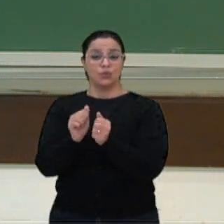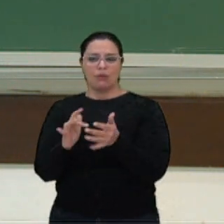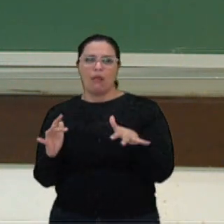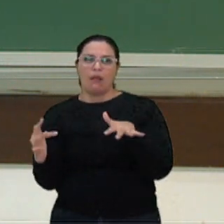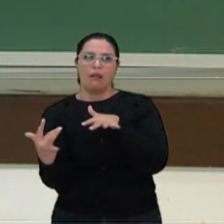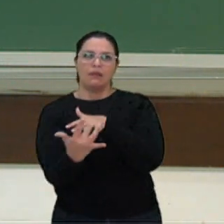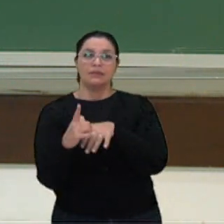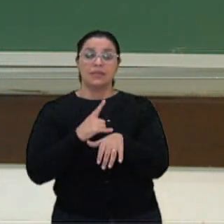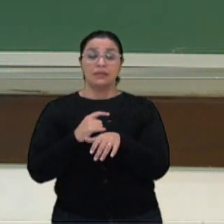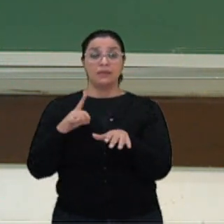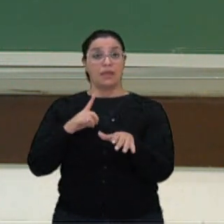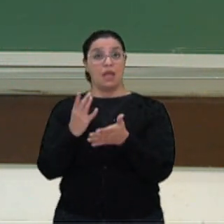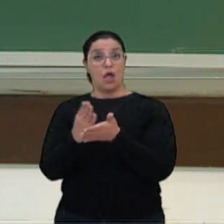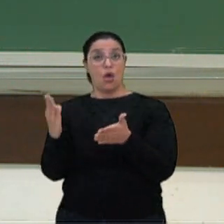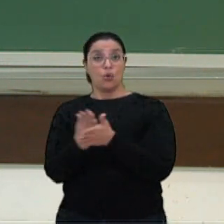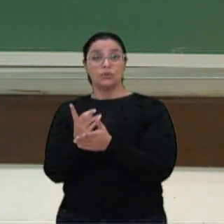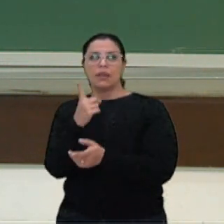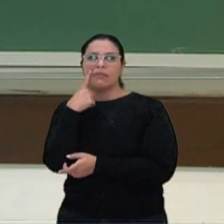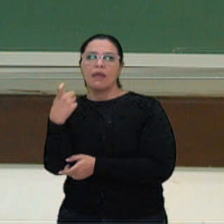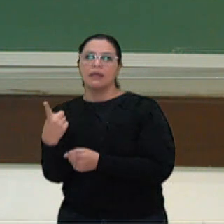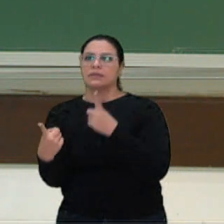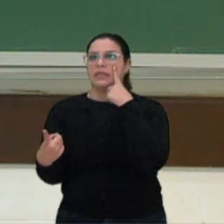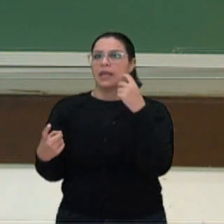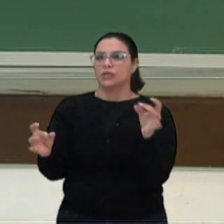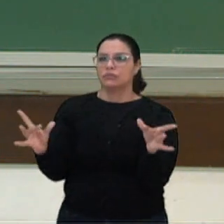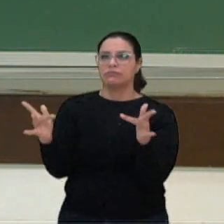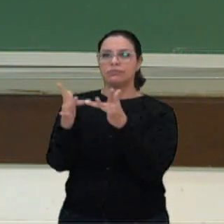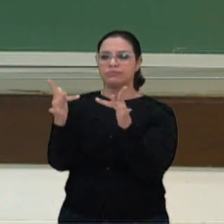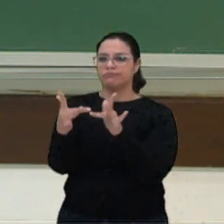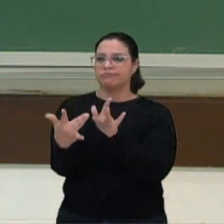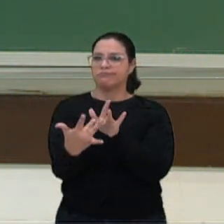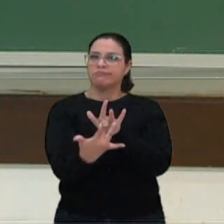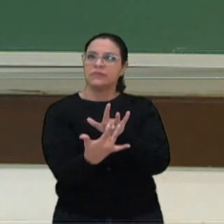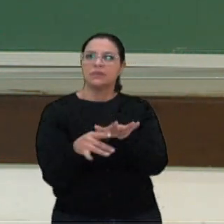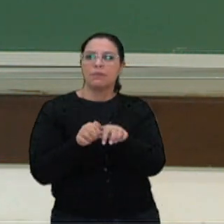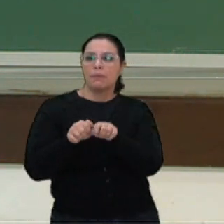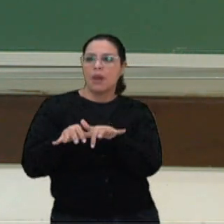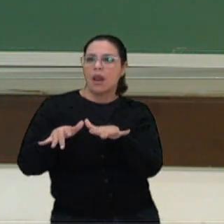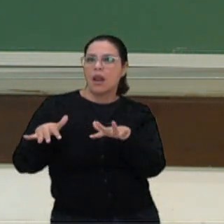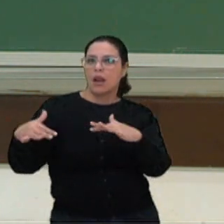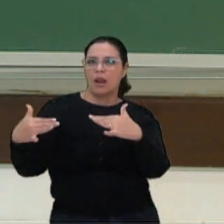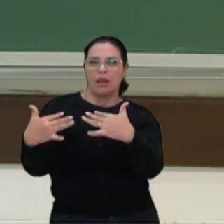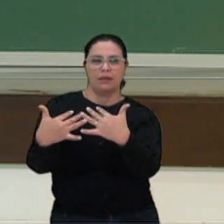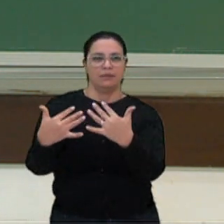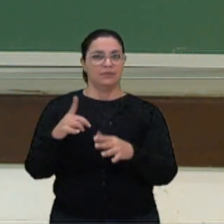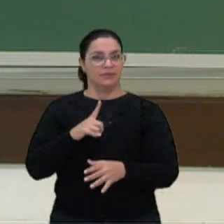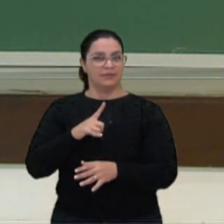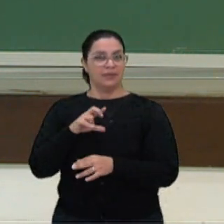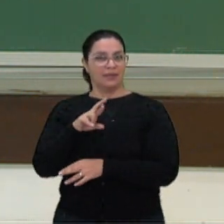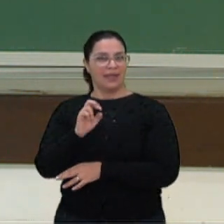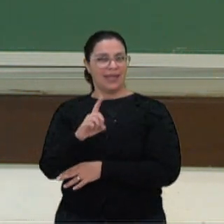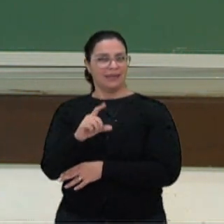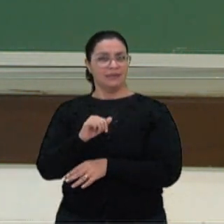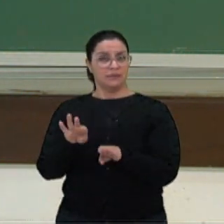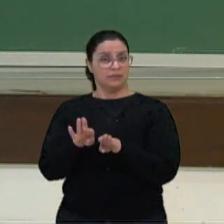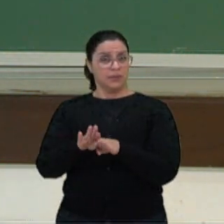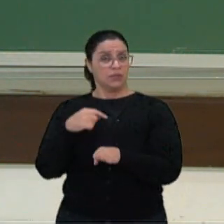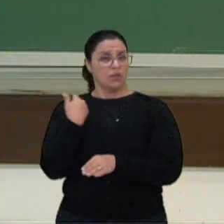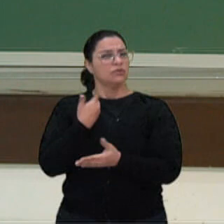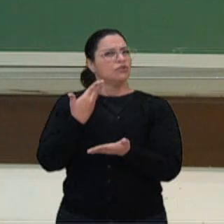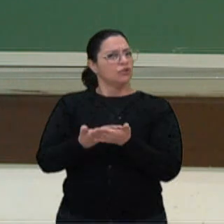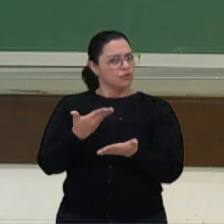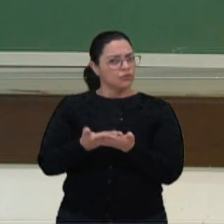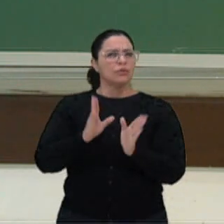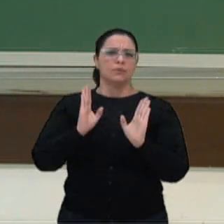Existem pontos de interesse que estão interligados por redes. E a gente falou bastante sobre isso ao